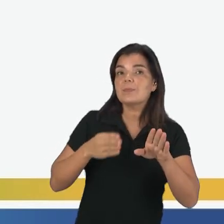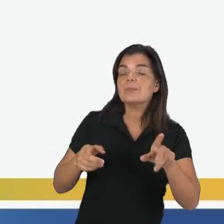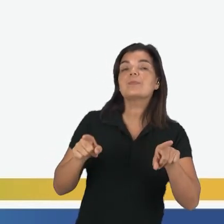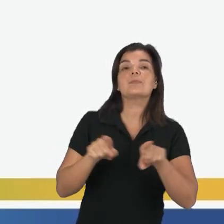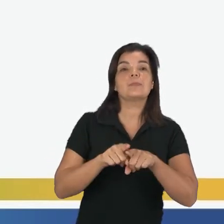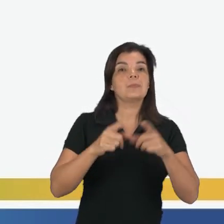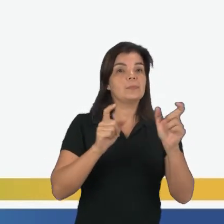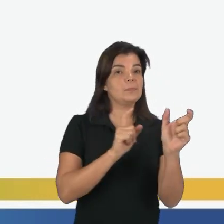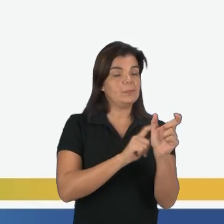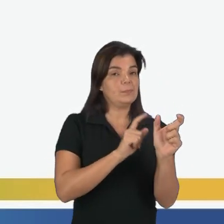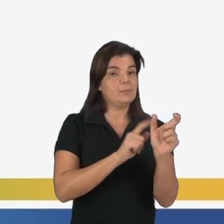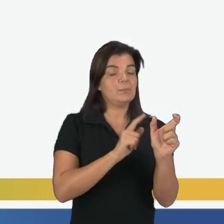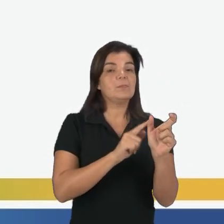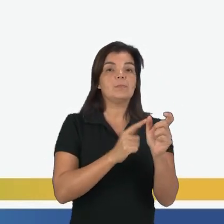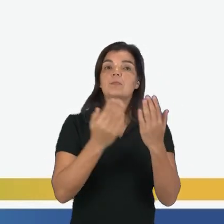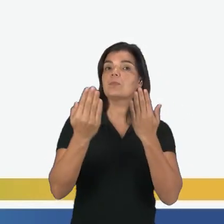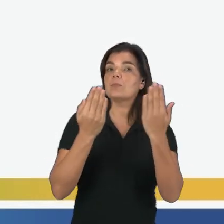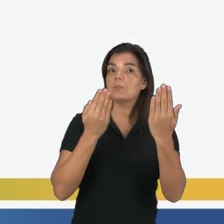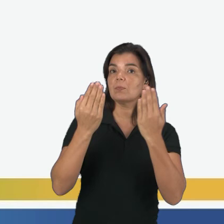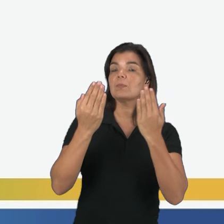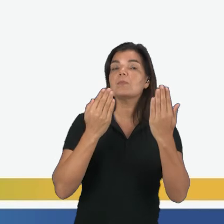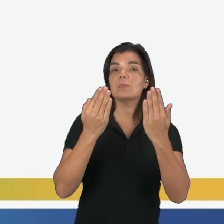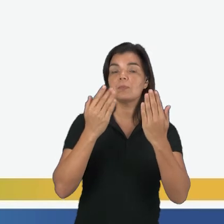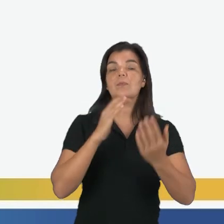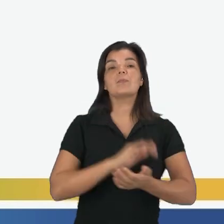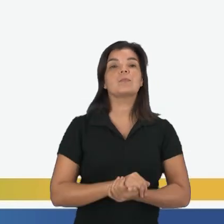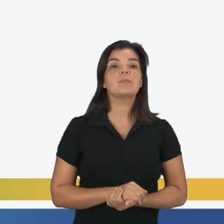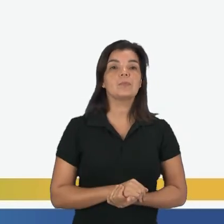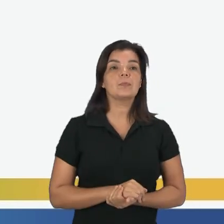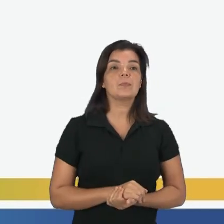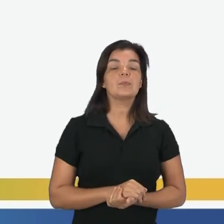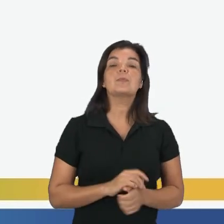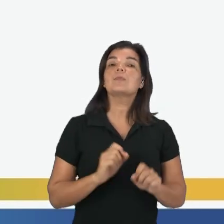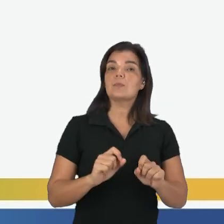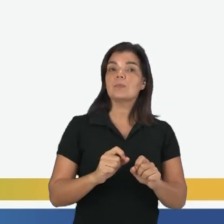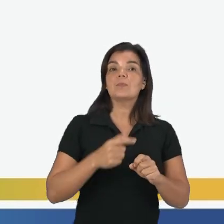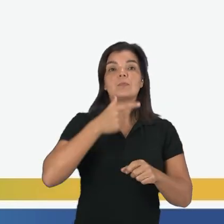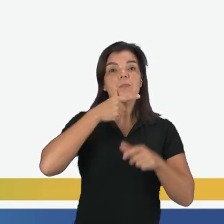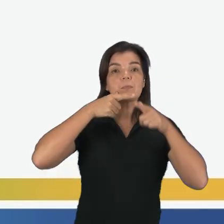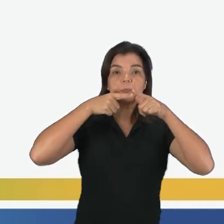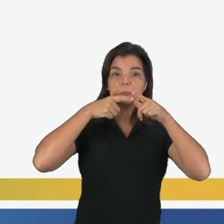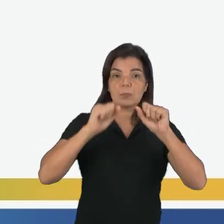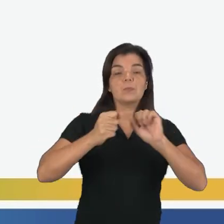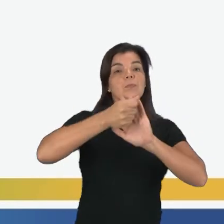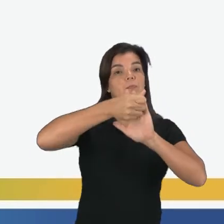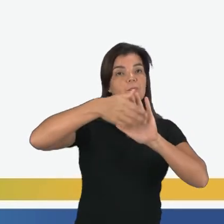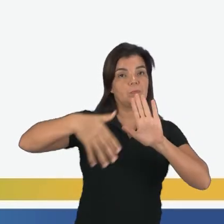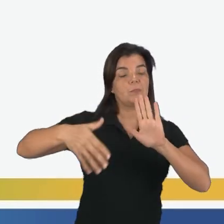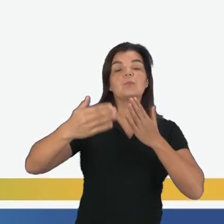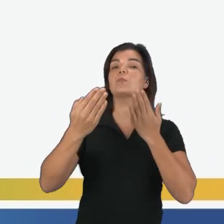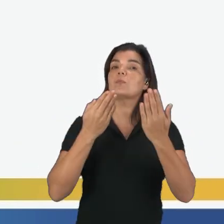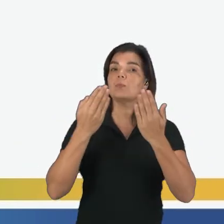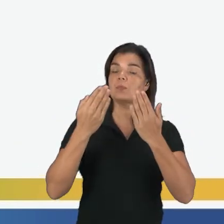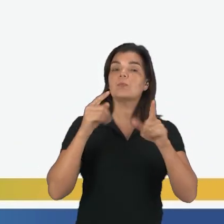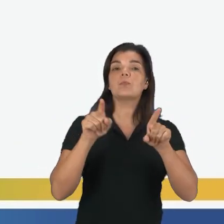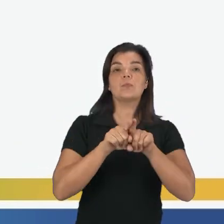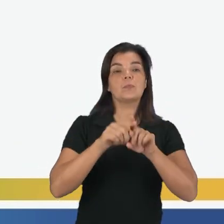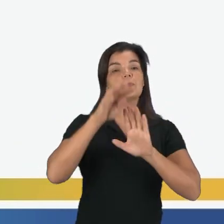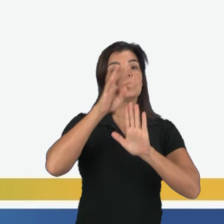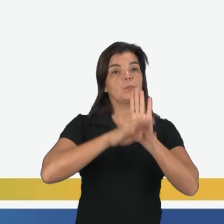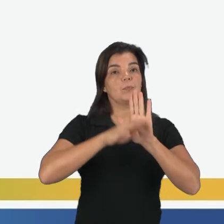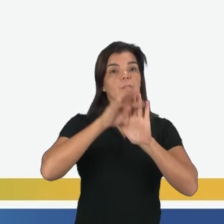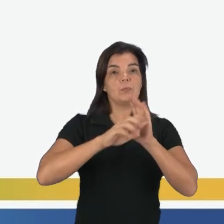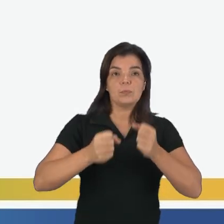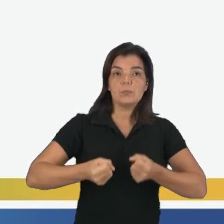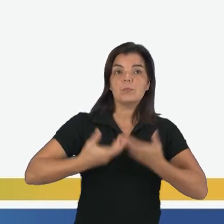Né? Então, palavras que vão comparar vão trazer a figura de linguagem comparação, para deixar o texto